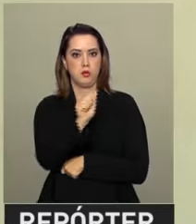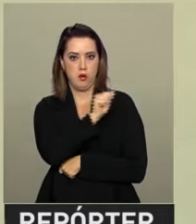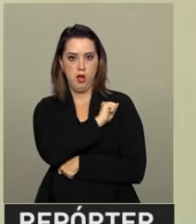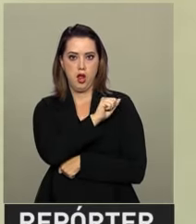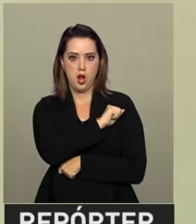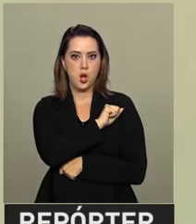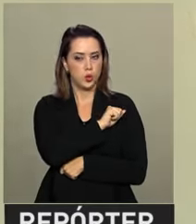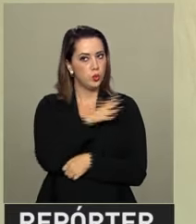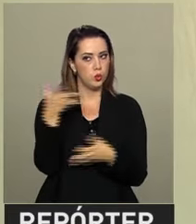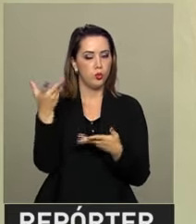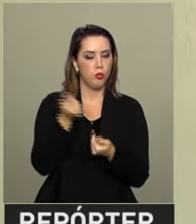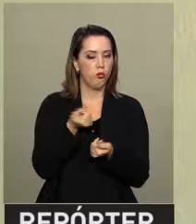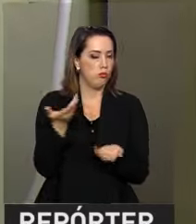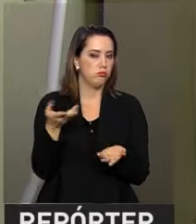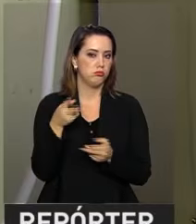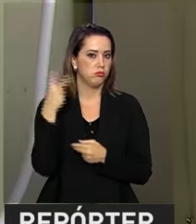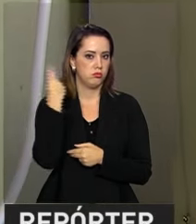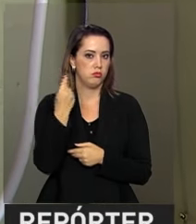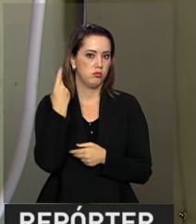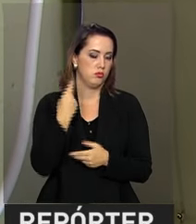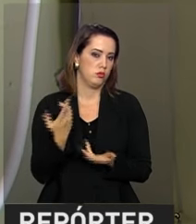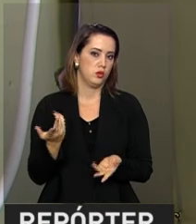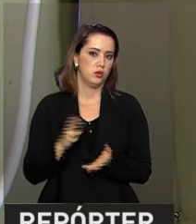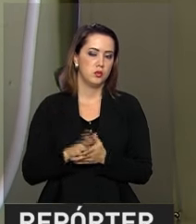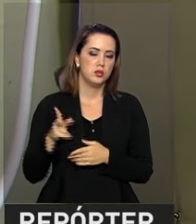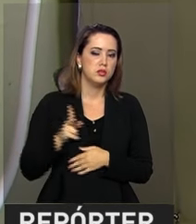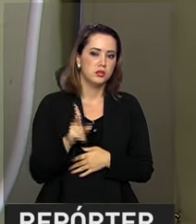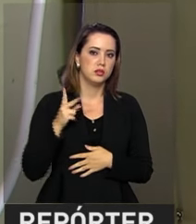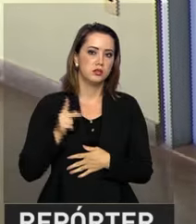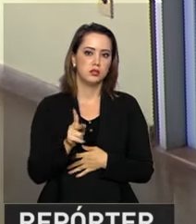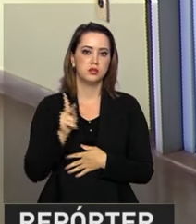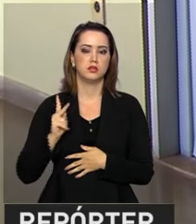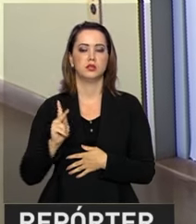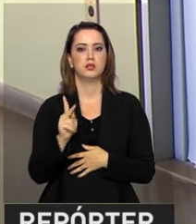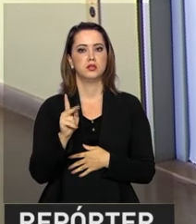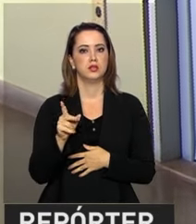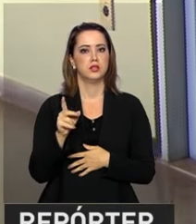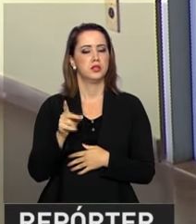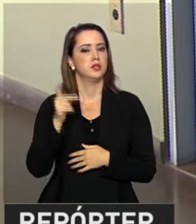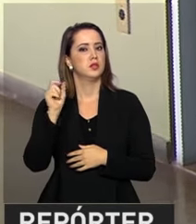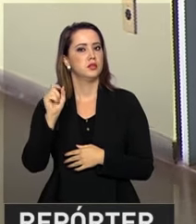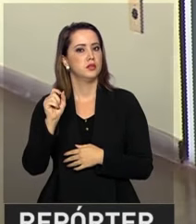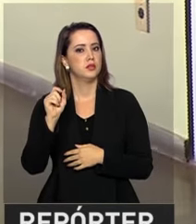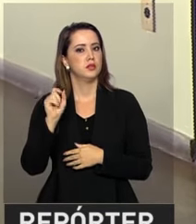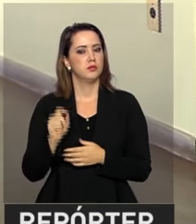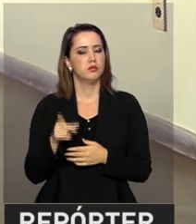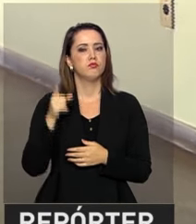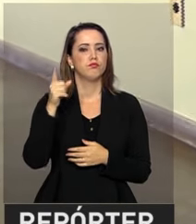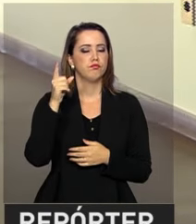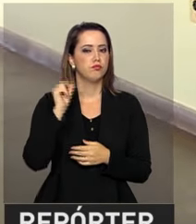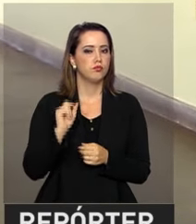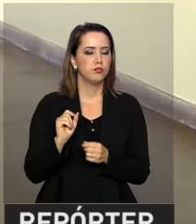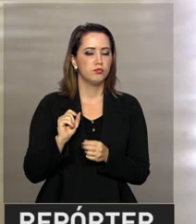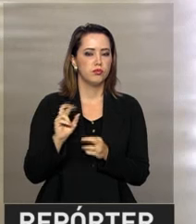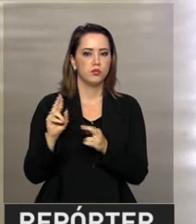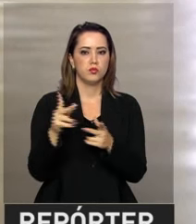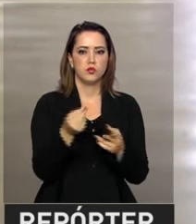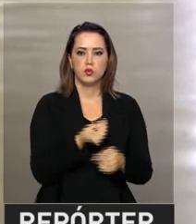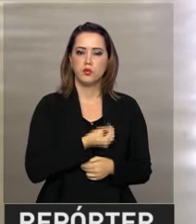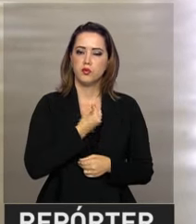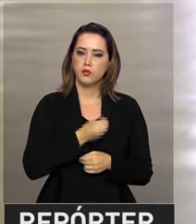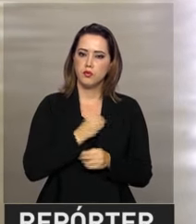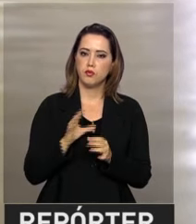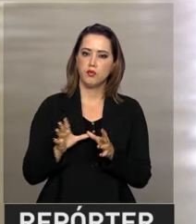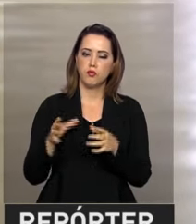cadeirante igual eu ou com outros tipos de deficiência. Porque eles sempre vão ter oportunidades de superação entre no meio e conviver também. E